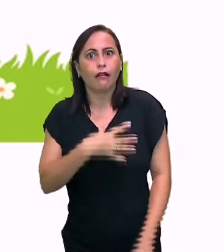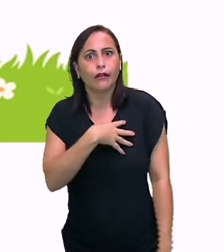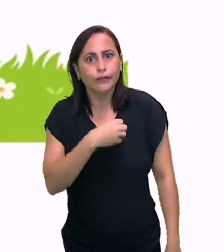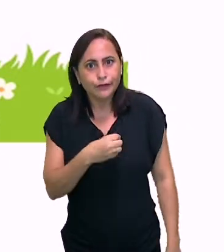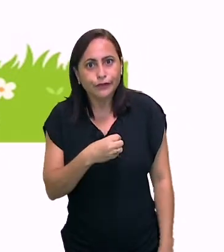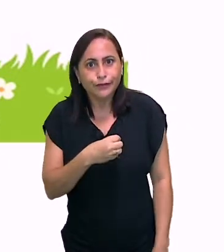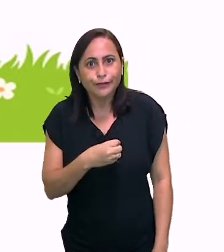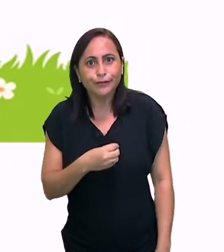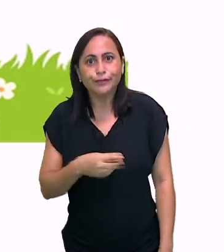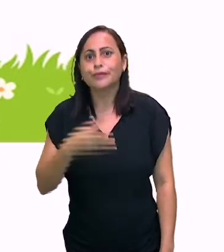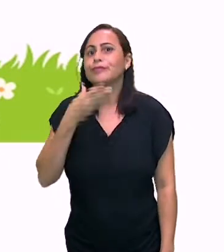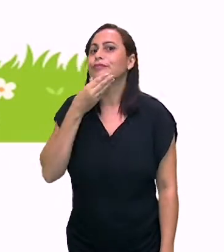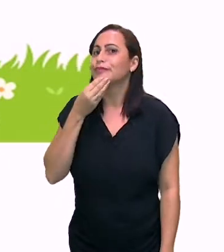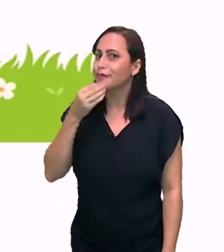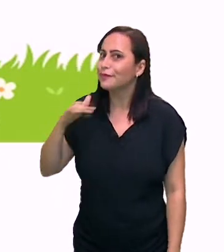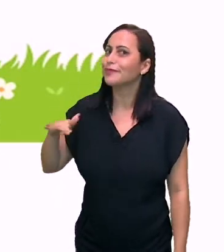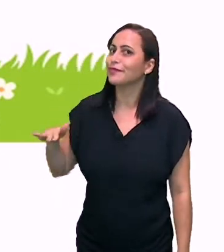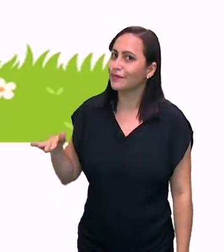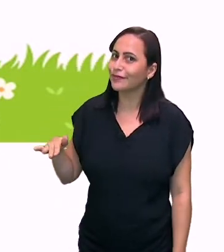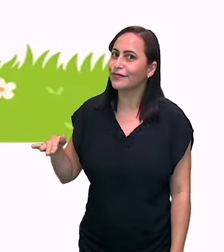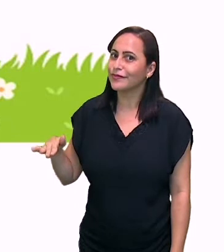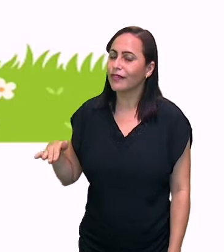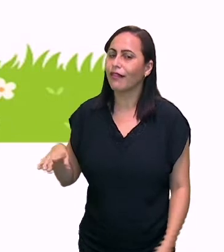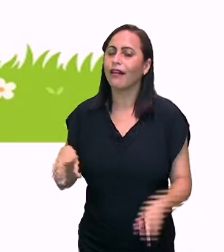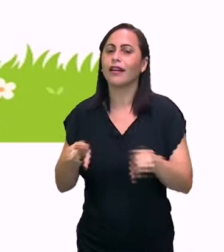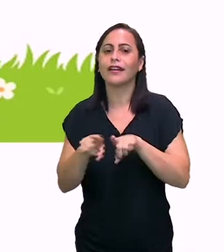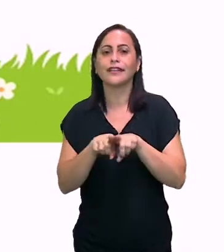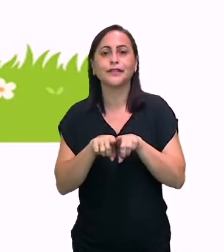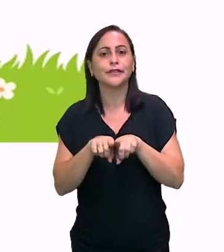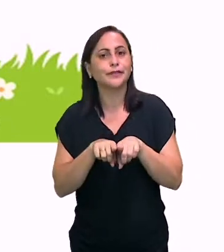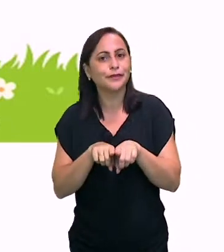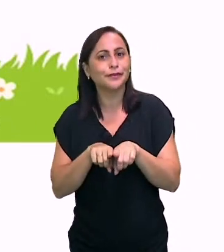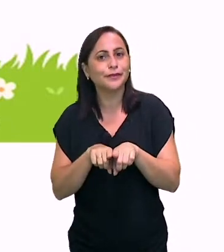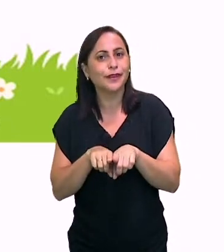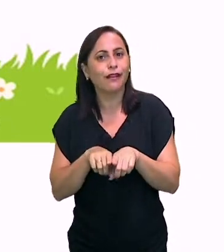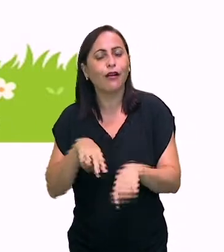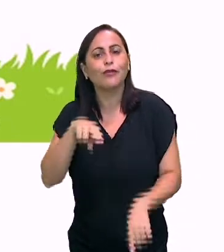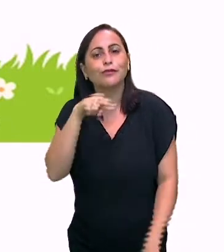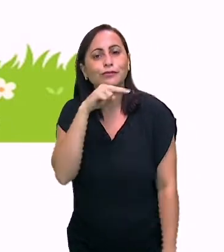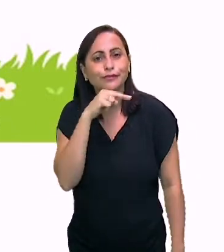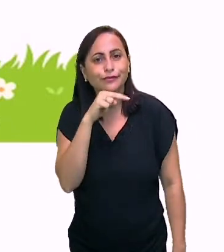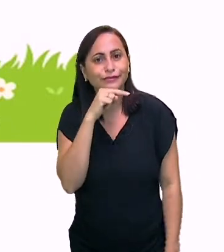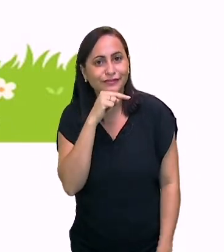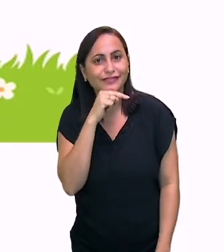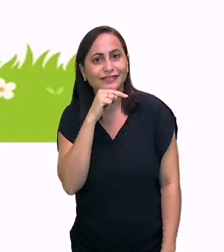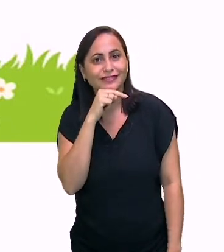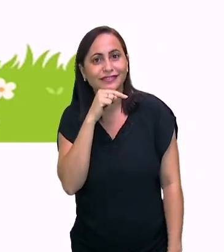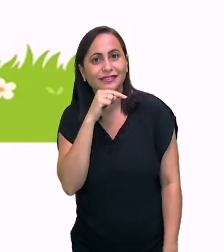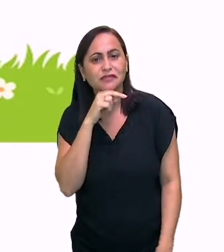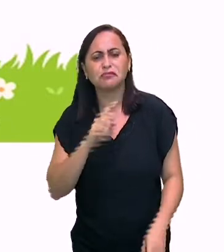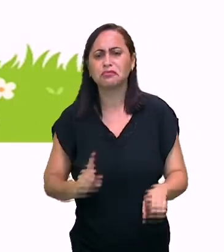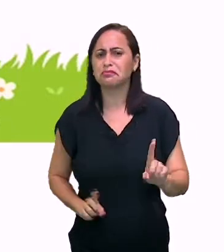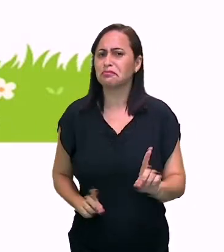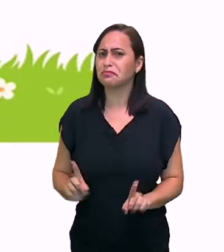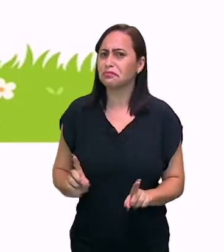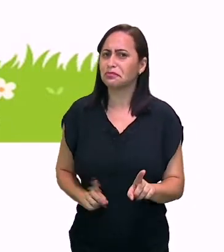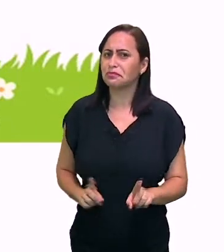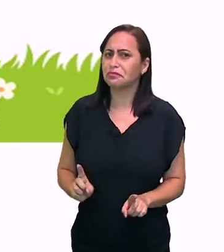Filho, menino, irmão, neto,